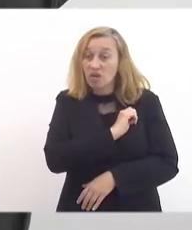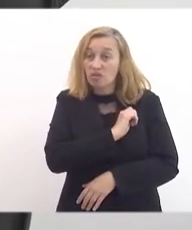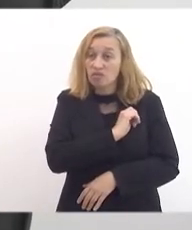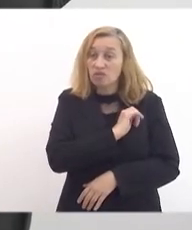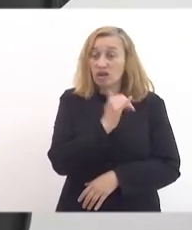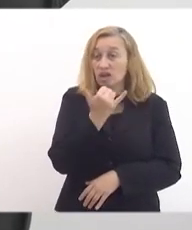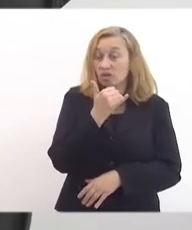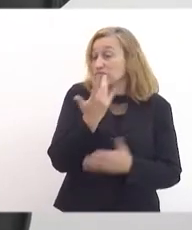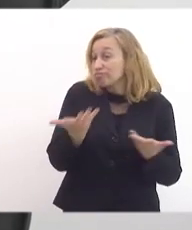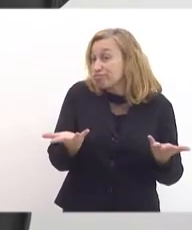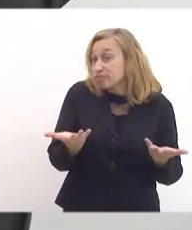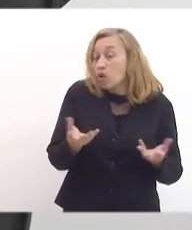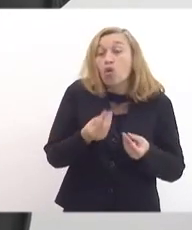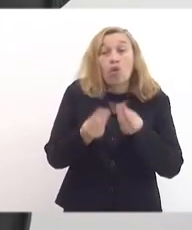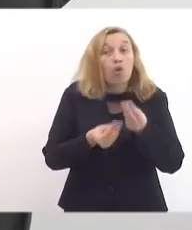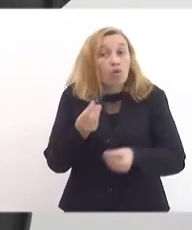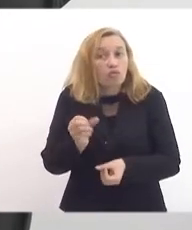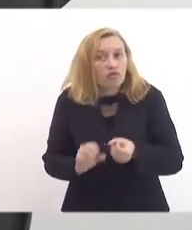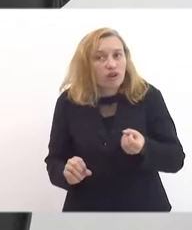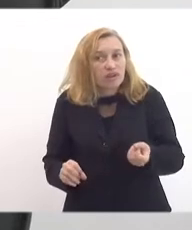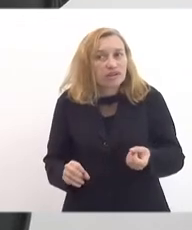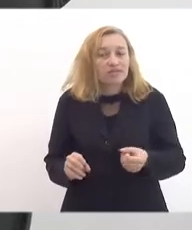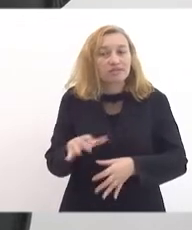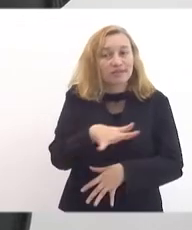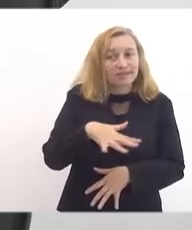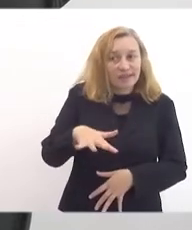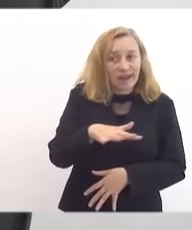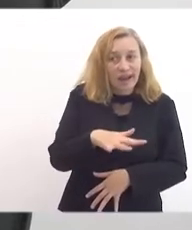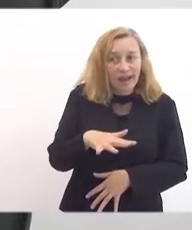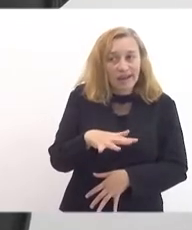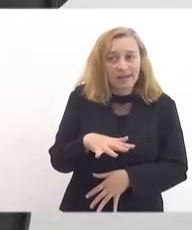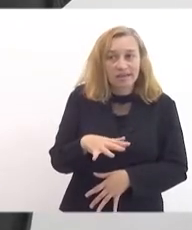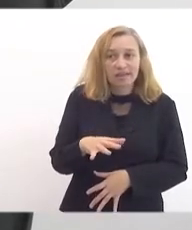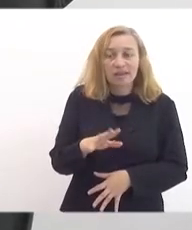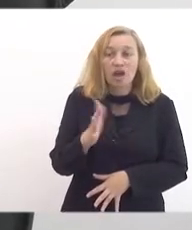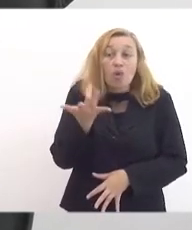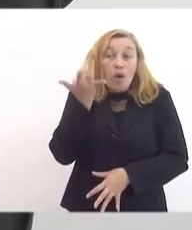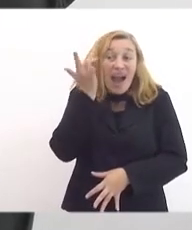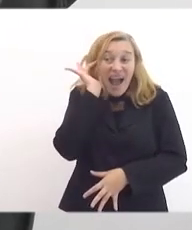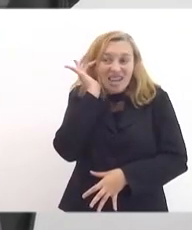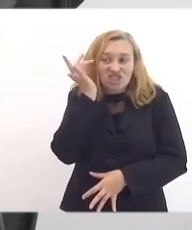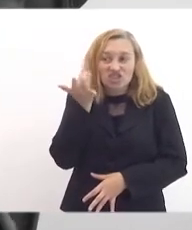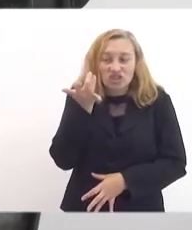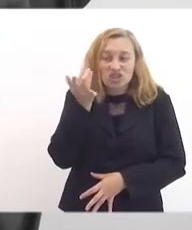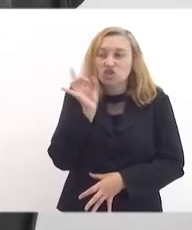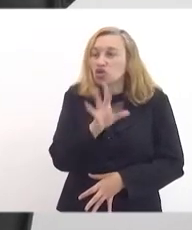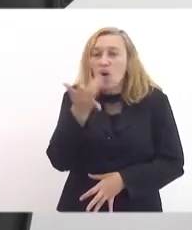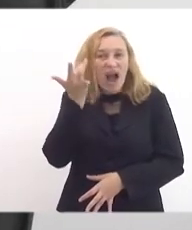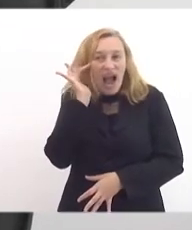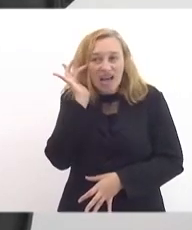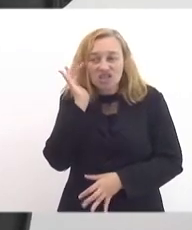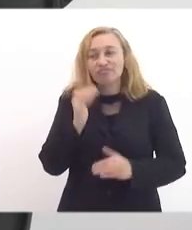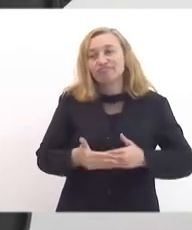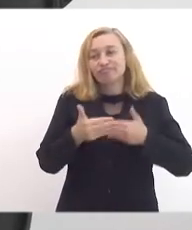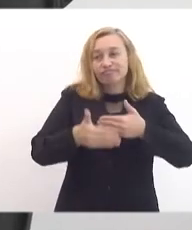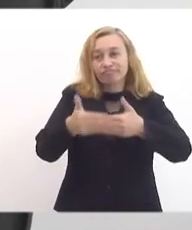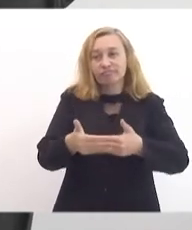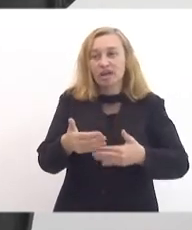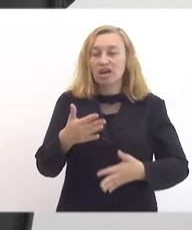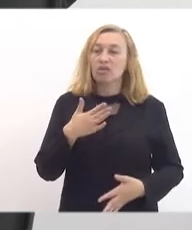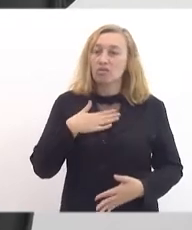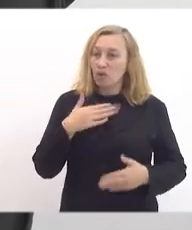então a gente nessa área vive um chutômetro e a gente tem que avançar e o avanço para